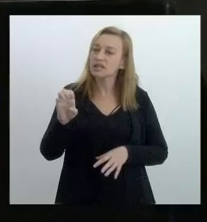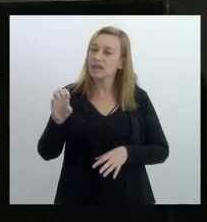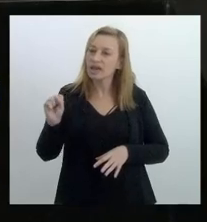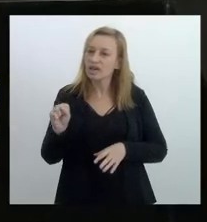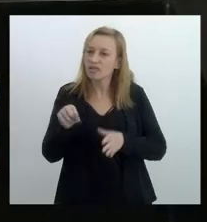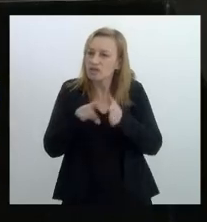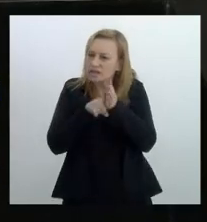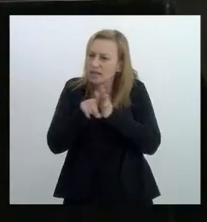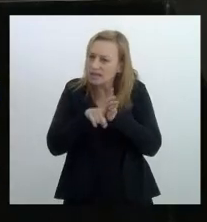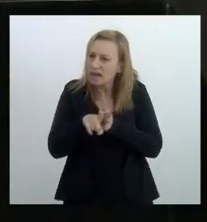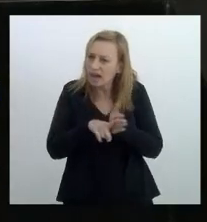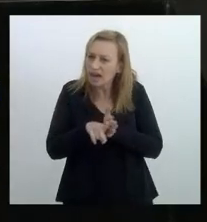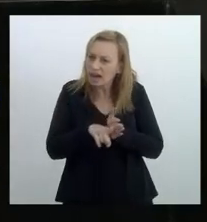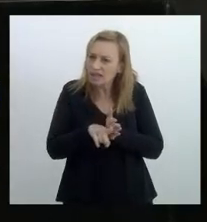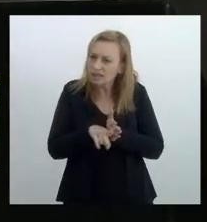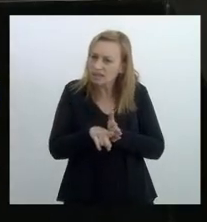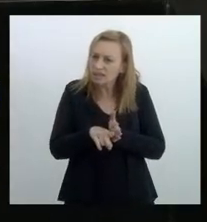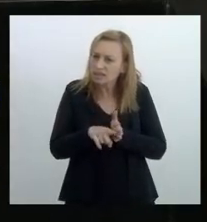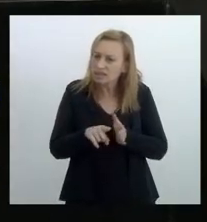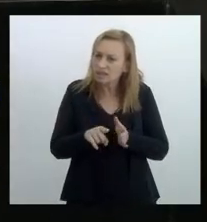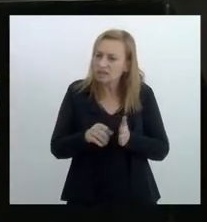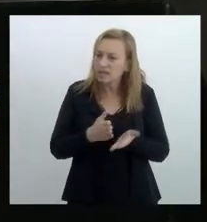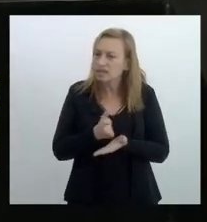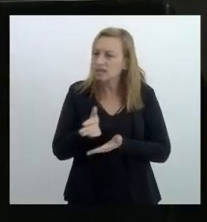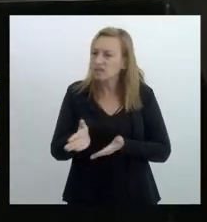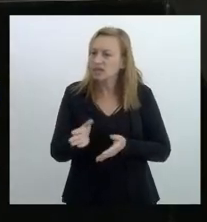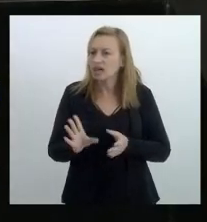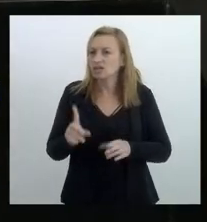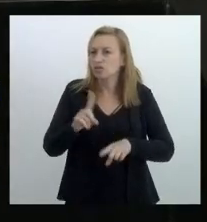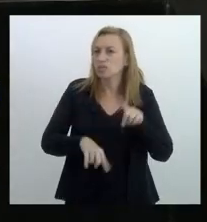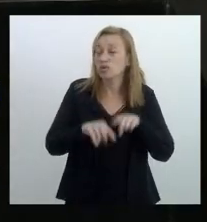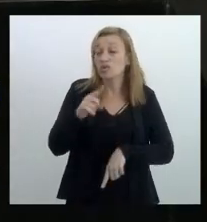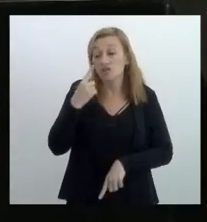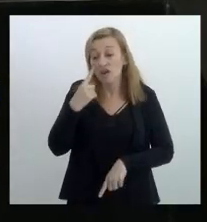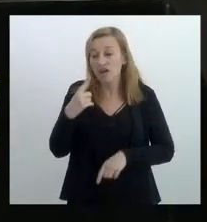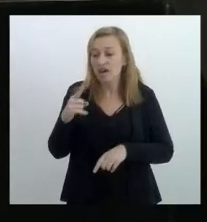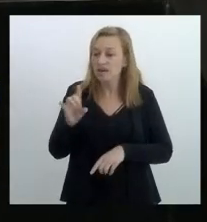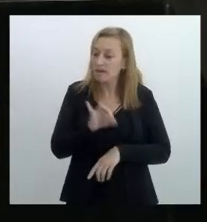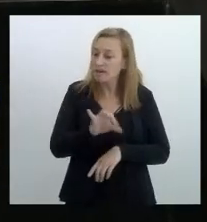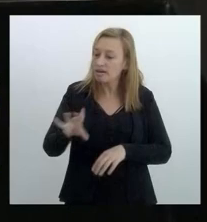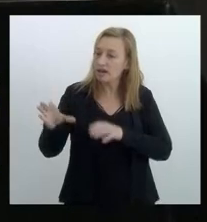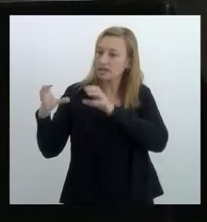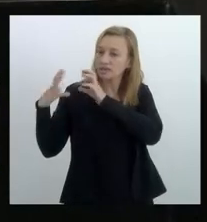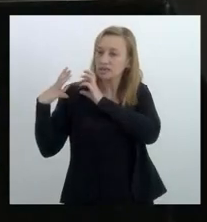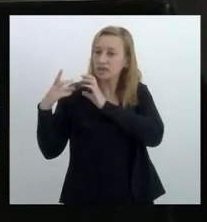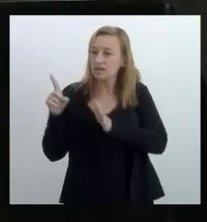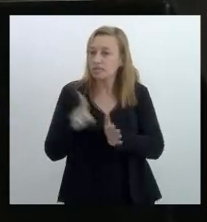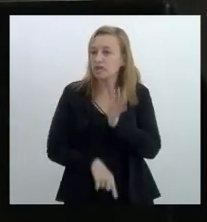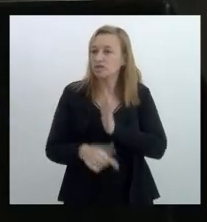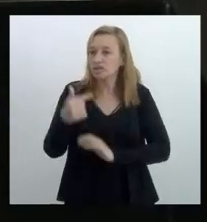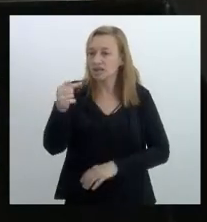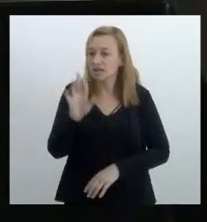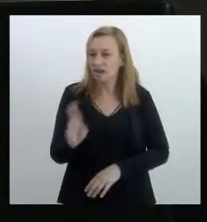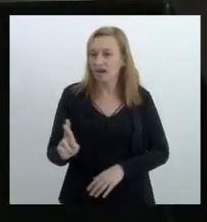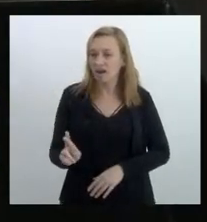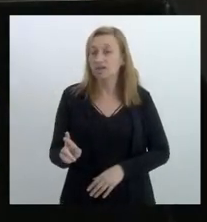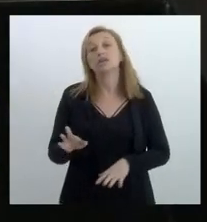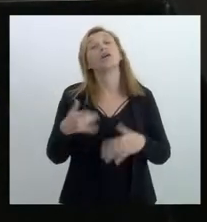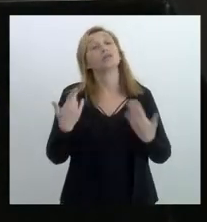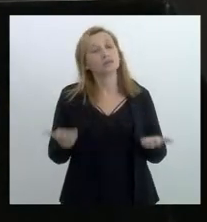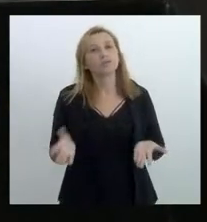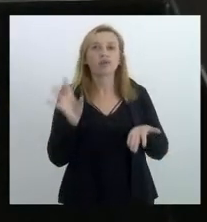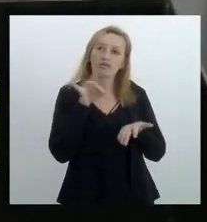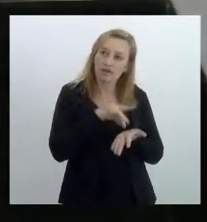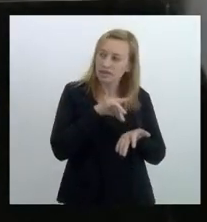da entrega desse produto, vê que cada cesta equivalia a menos R$ 7,00. Então, na verdade,